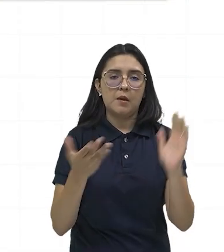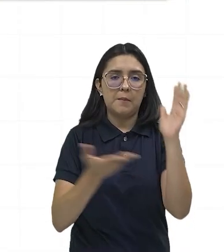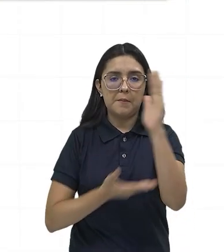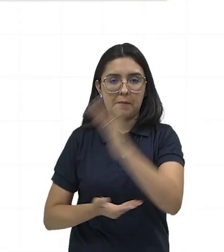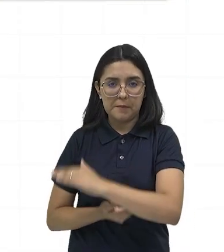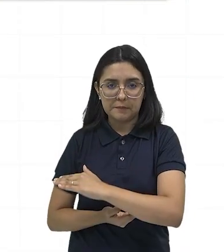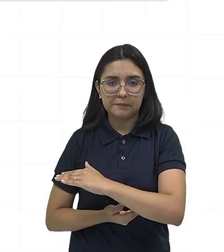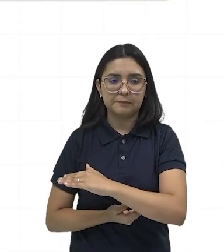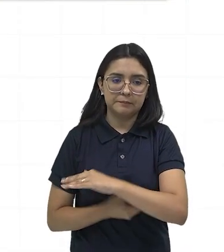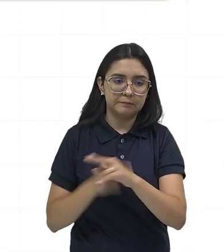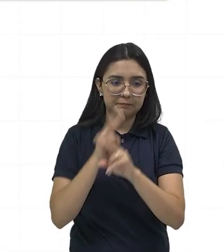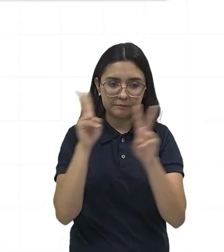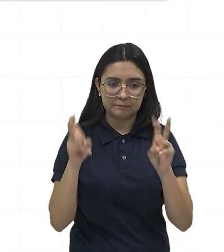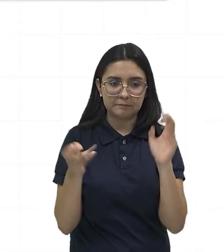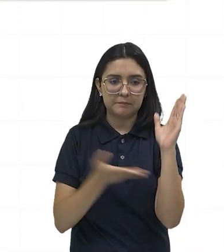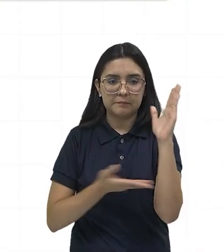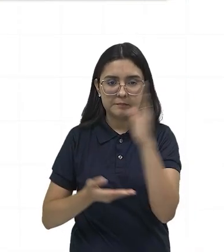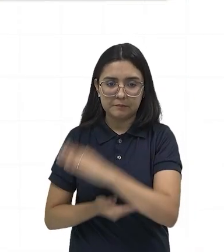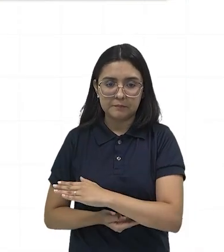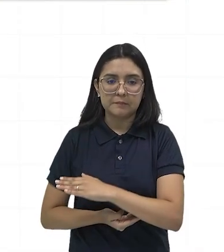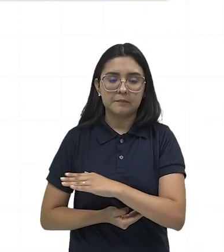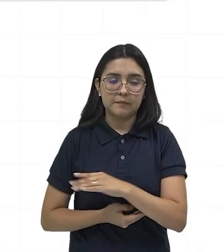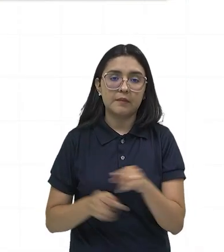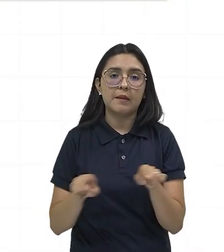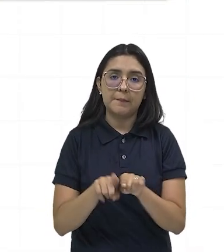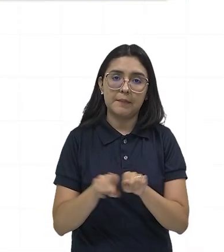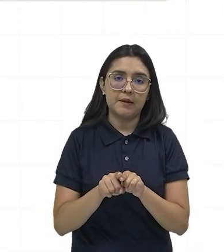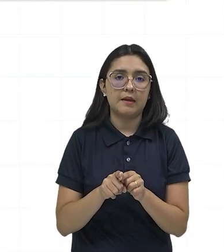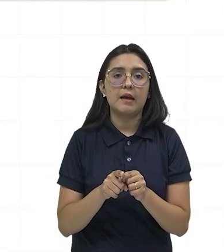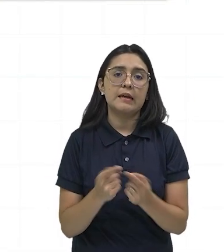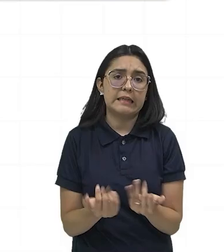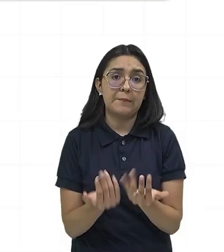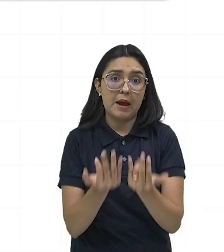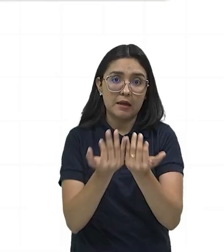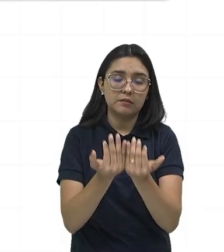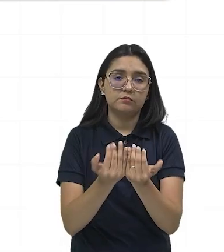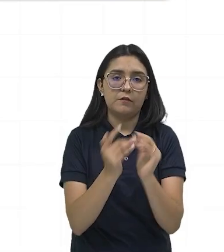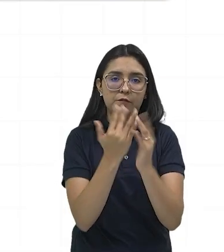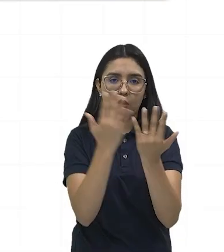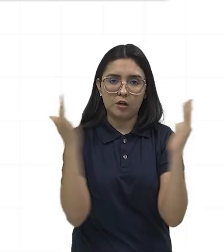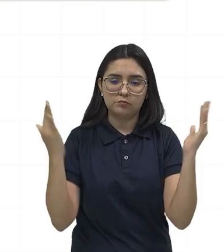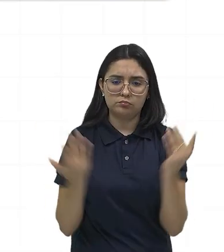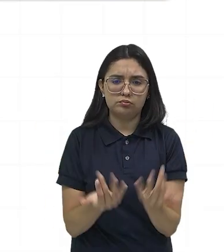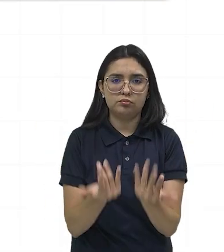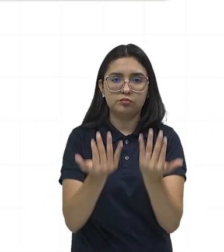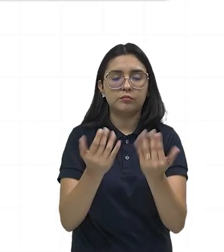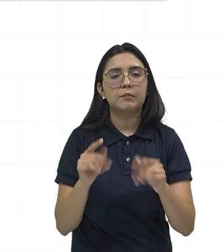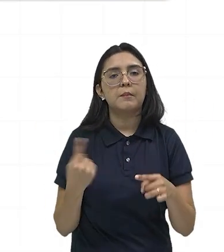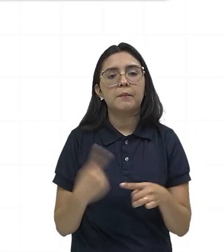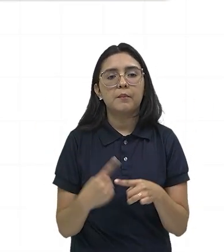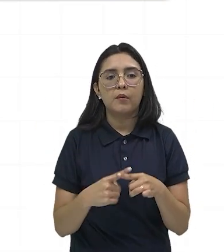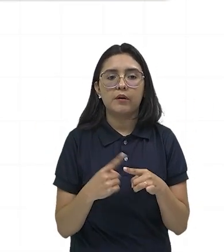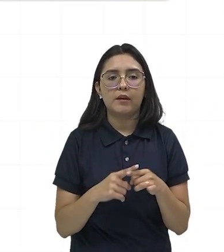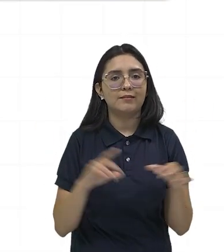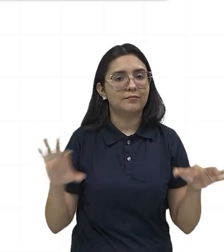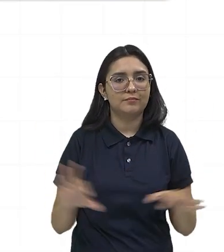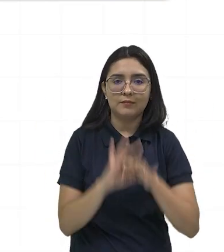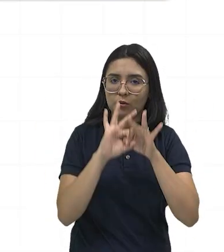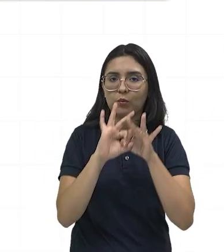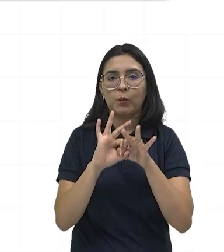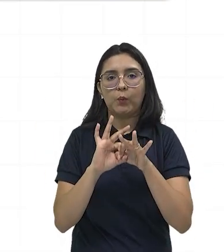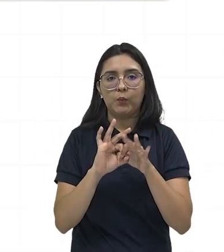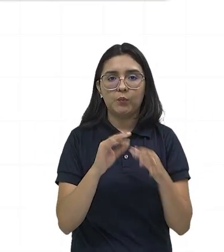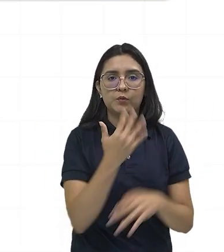desmatamento, vamos também falar agora um pouquinho das queimadas, né? Porque é uma atividade ligada à outra,